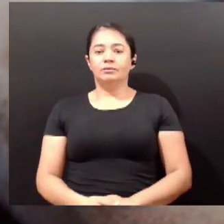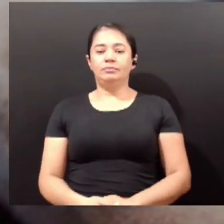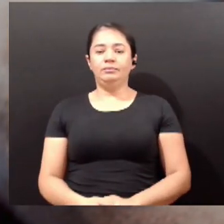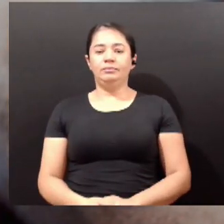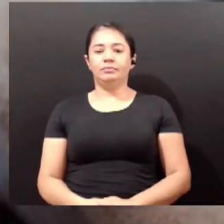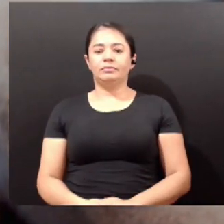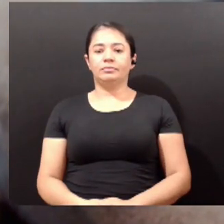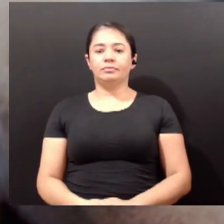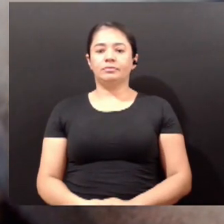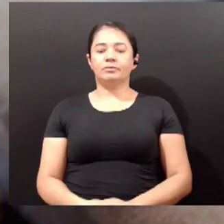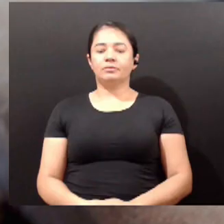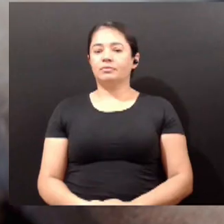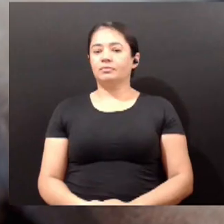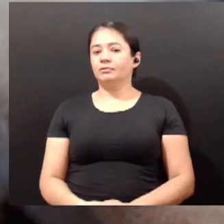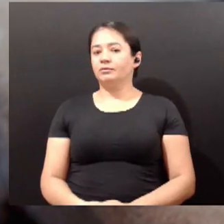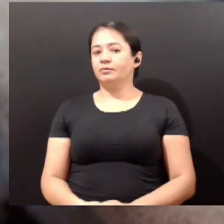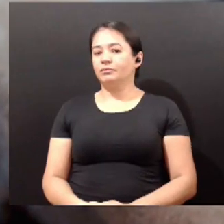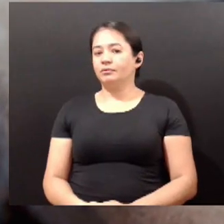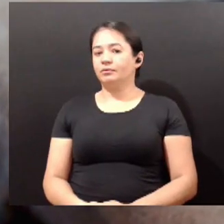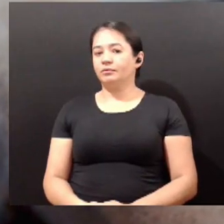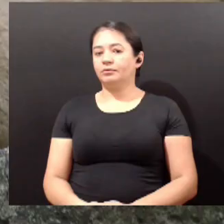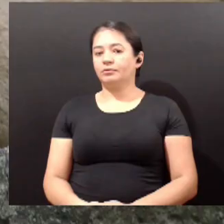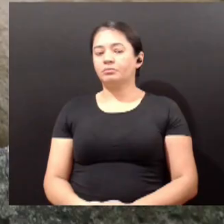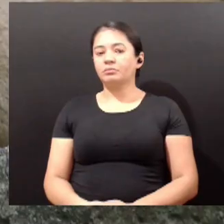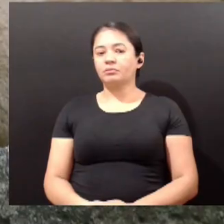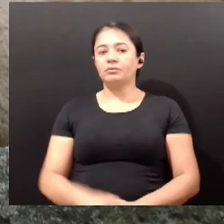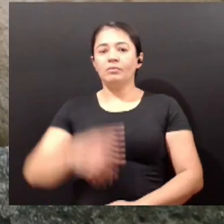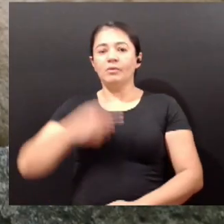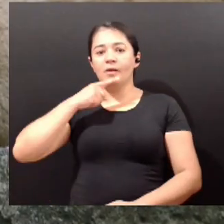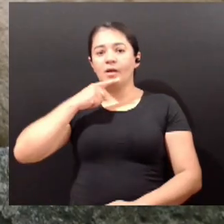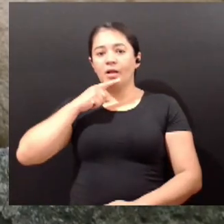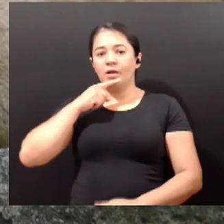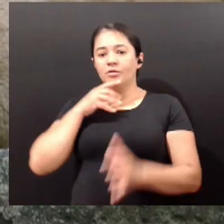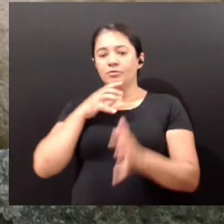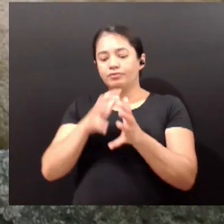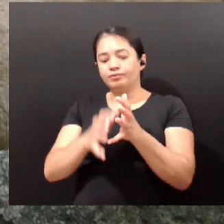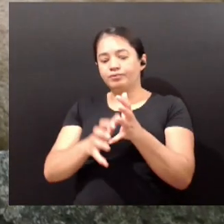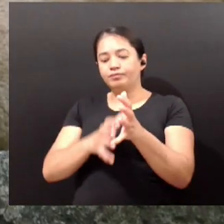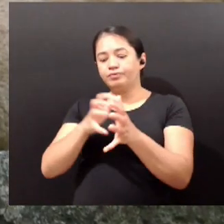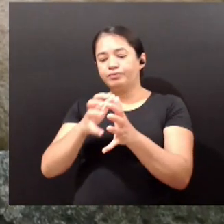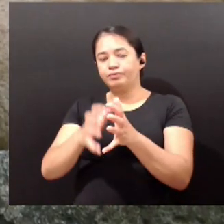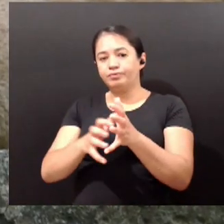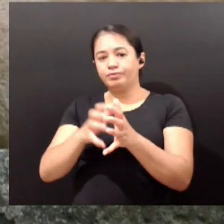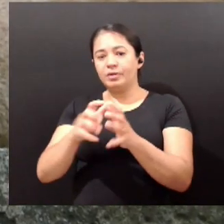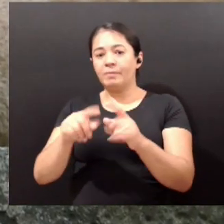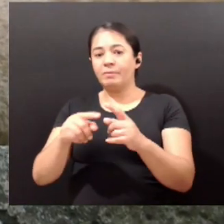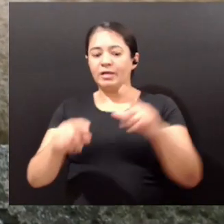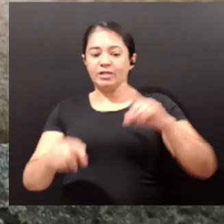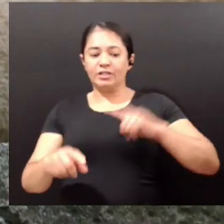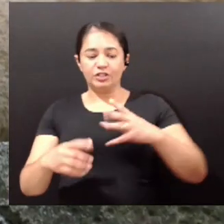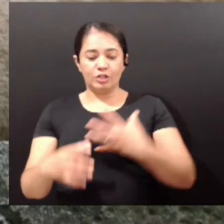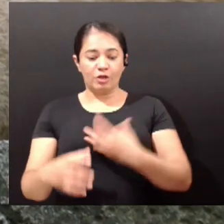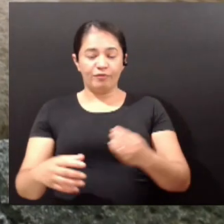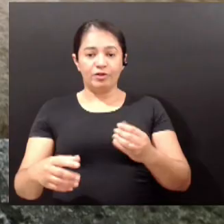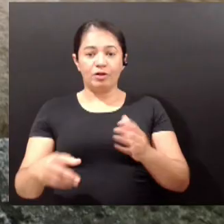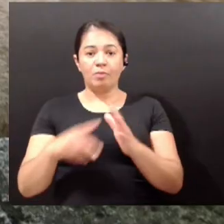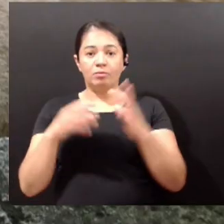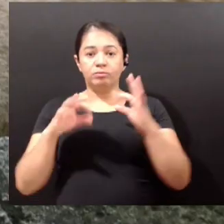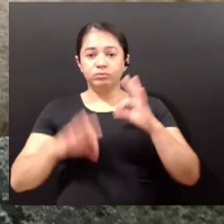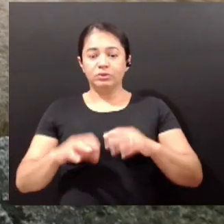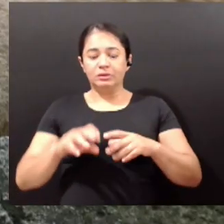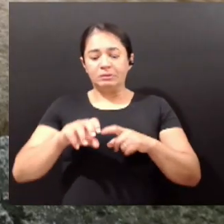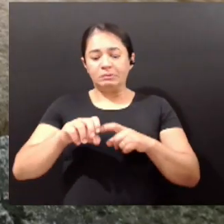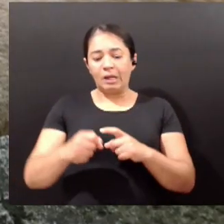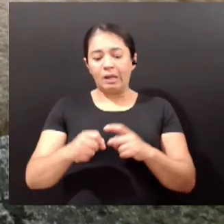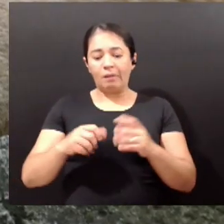uma coletadeira de cana atropelou lá uns filhotes lá de onça parda, quebrou a perna dele e tal. Por mais